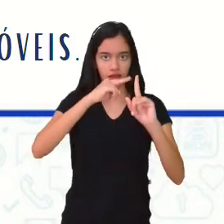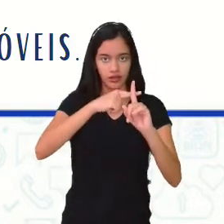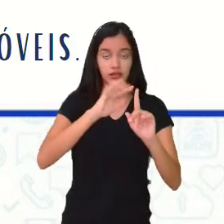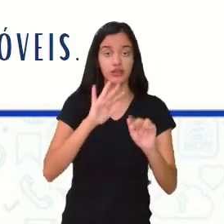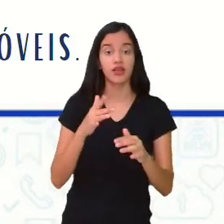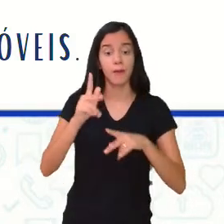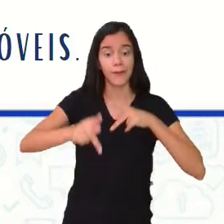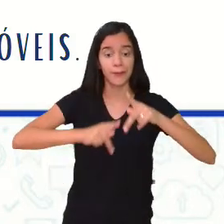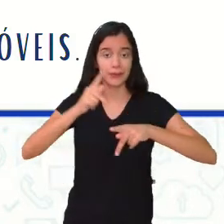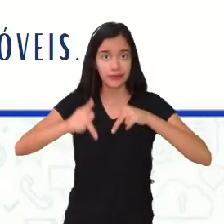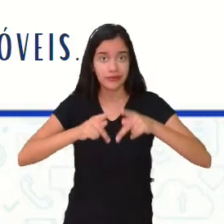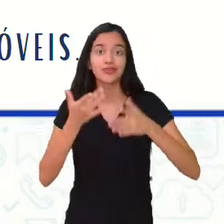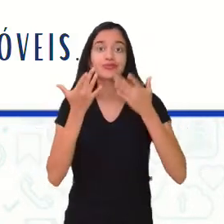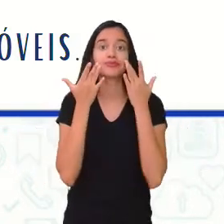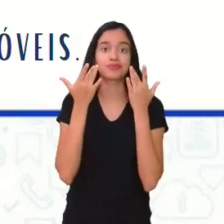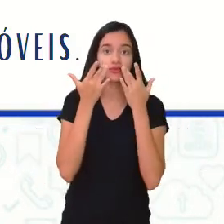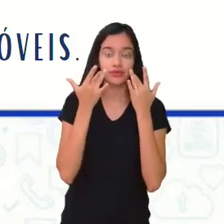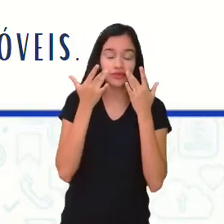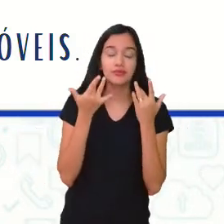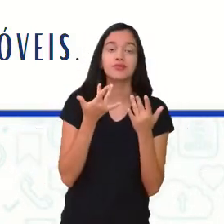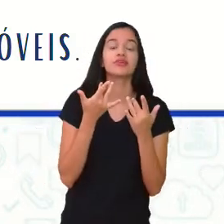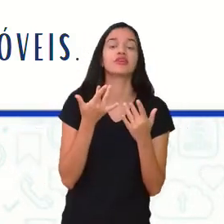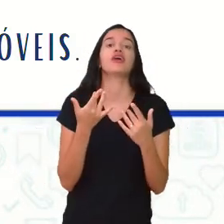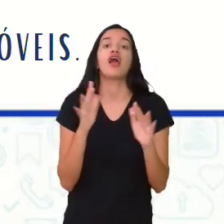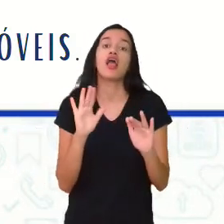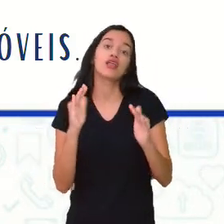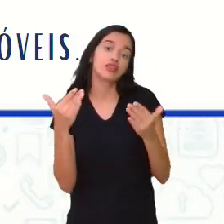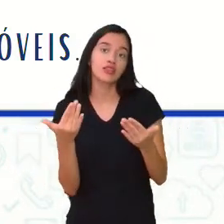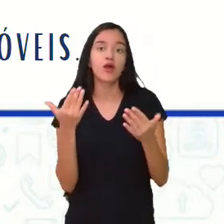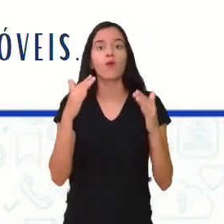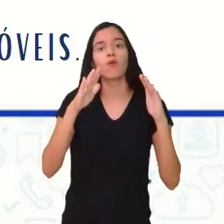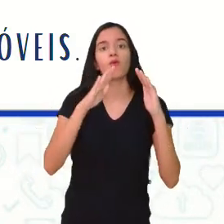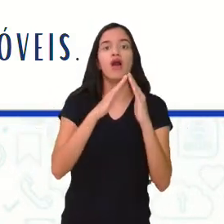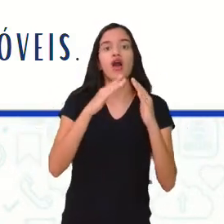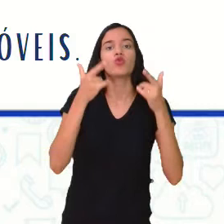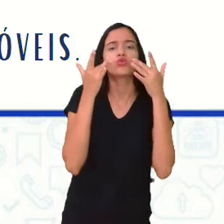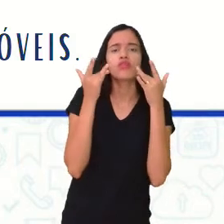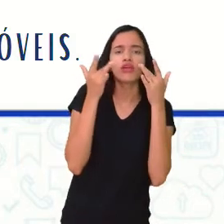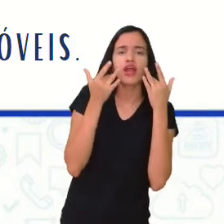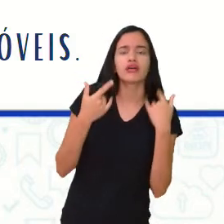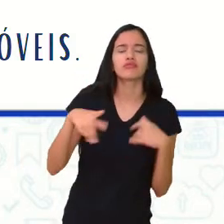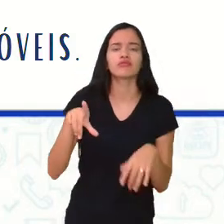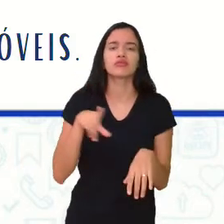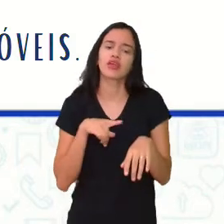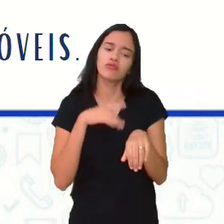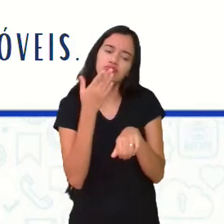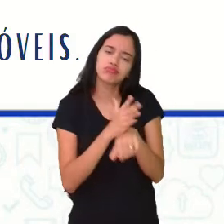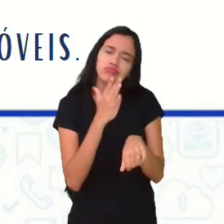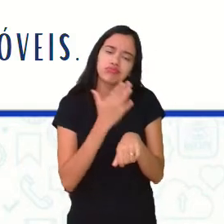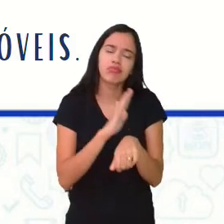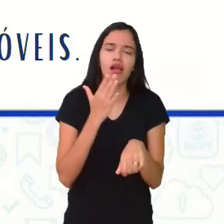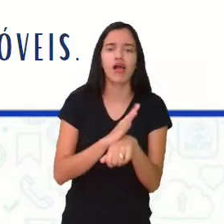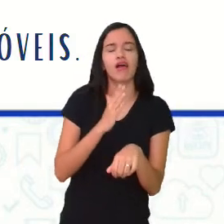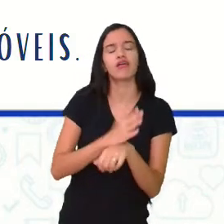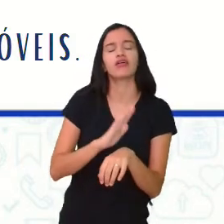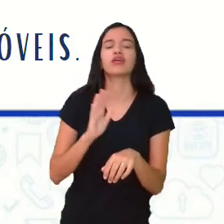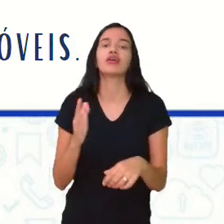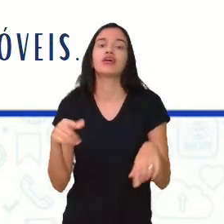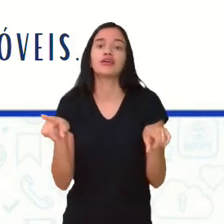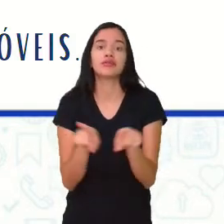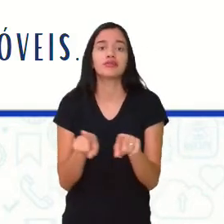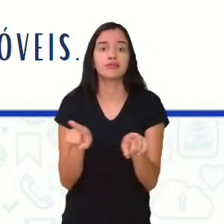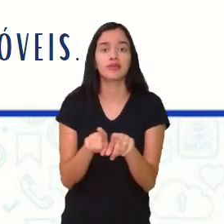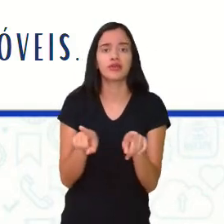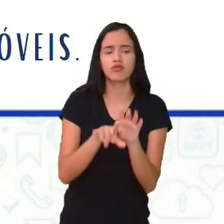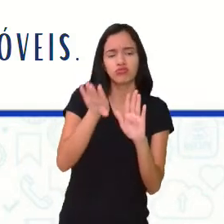população, e o teatro servia bastante para isso. Então, um teatro que tinha improviso, um teatro muito gestual, muito